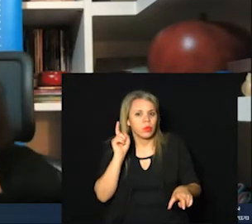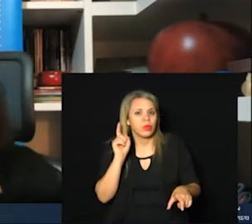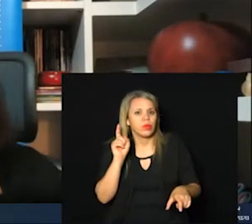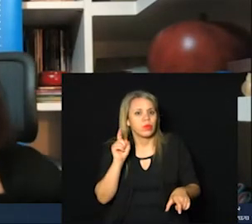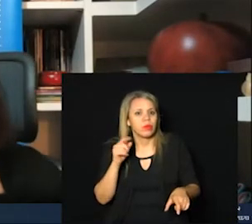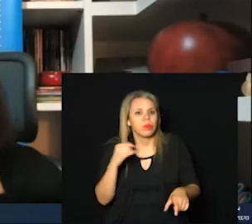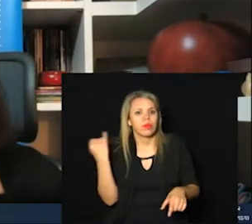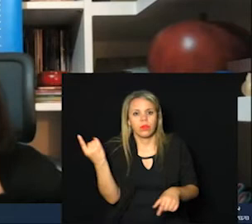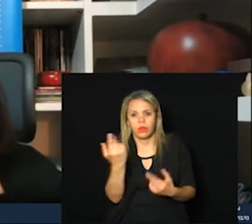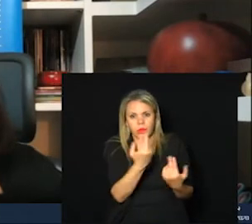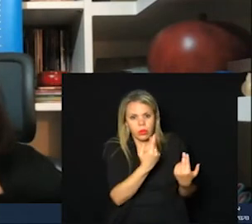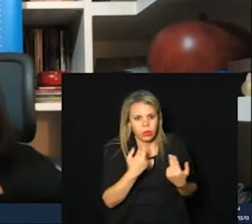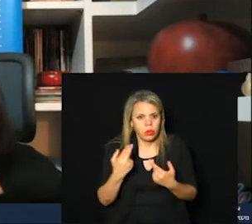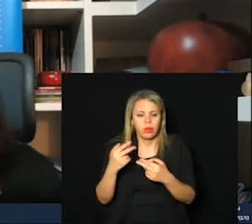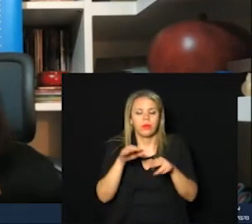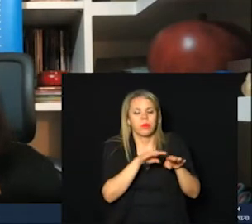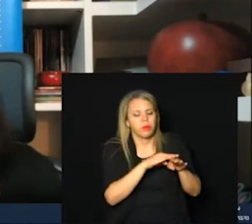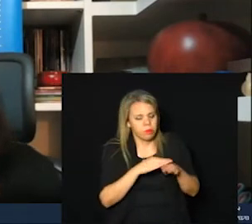somos irmãos.